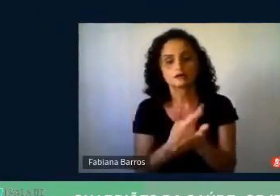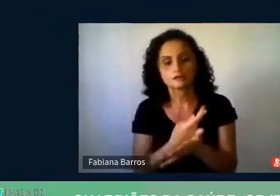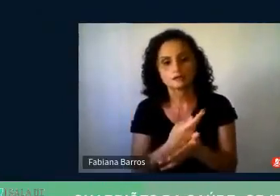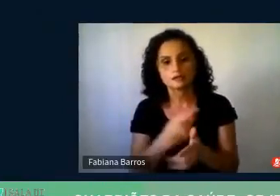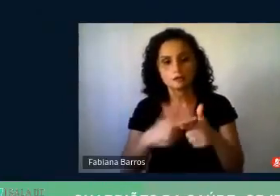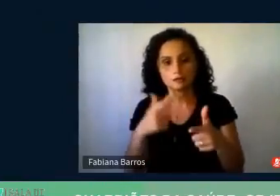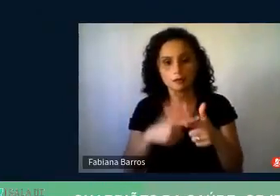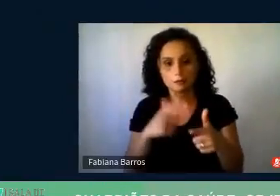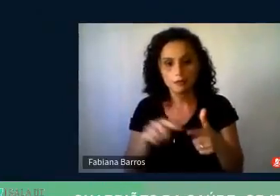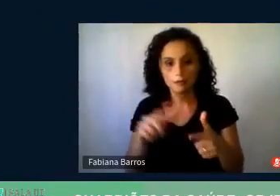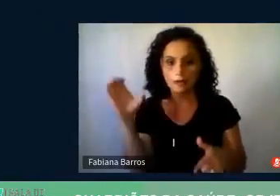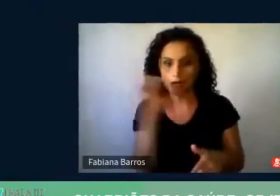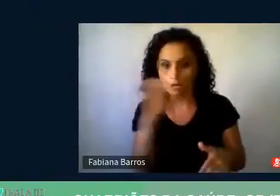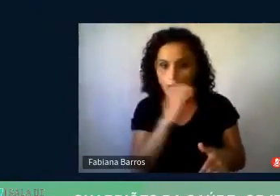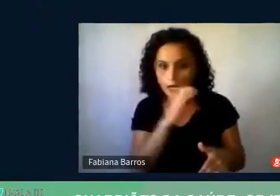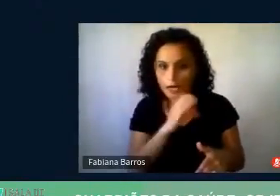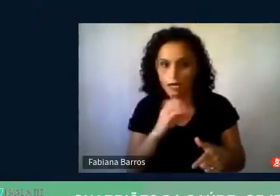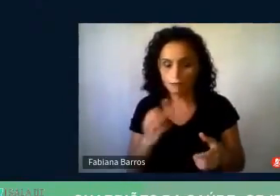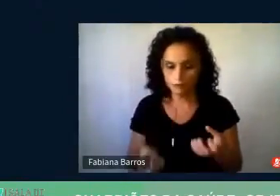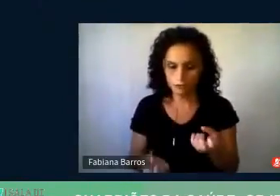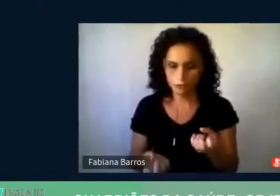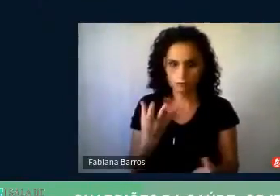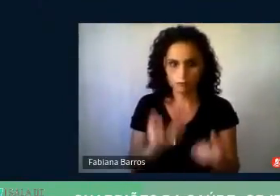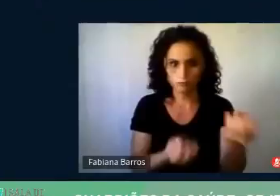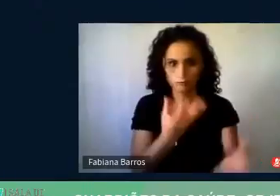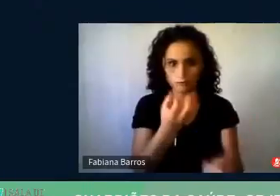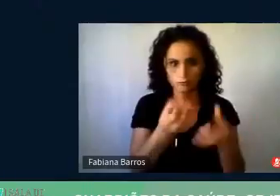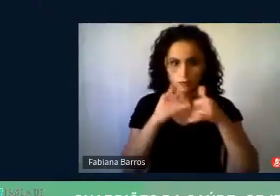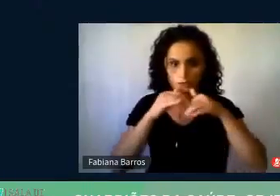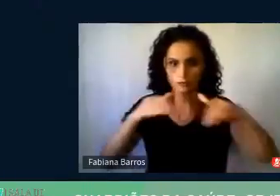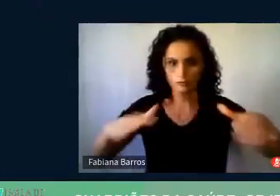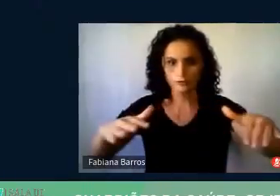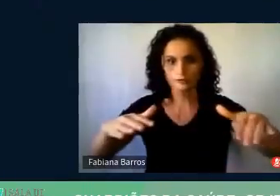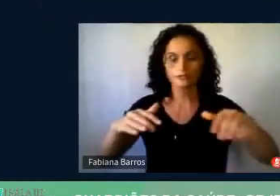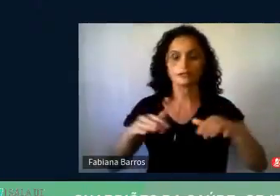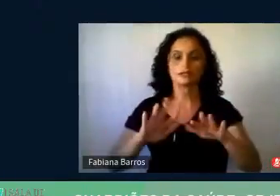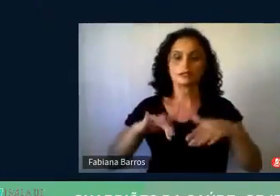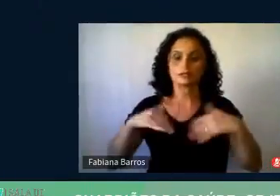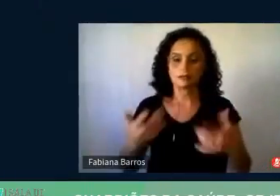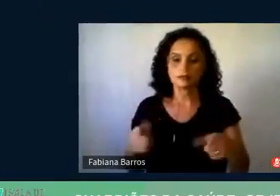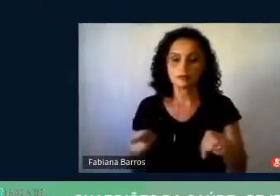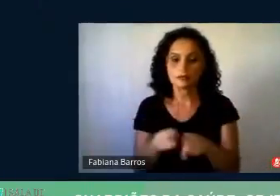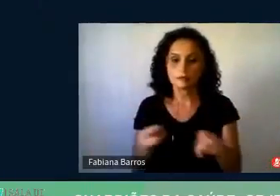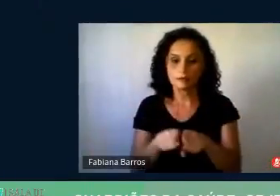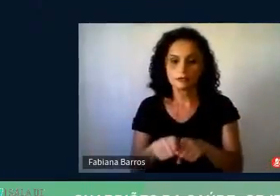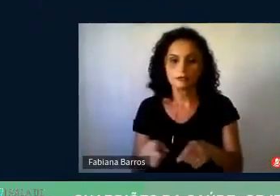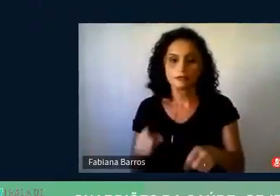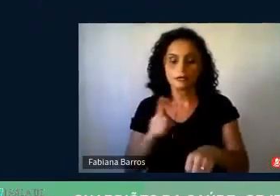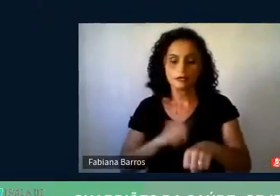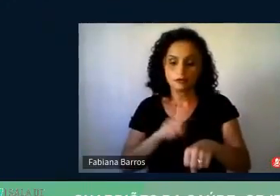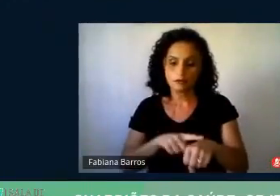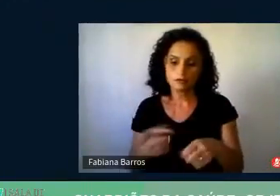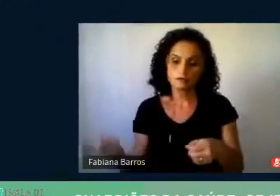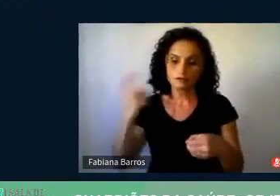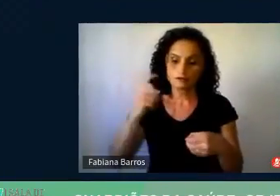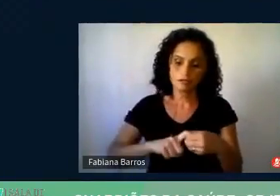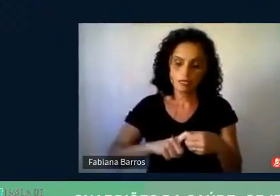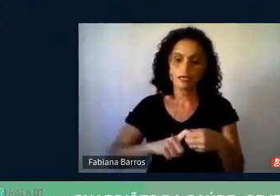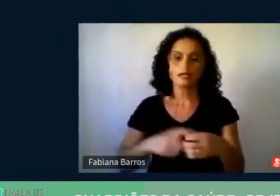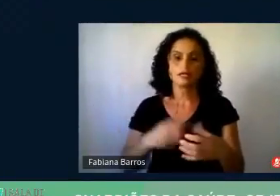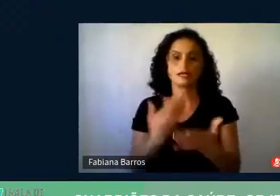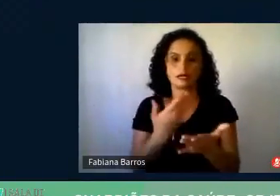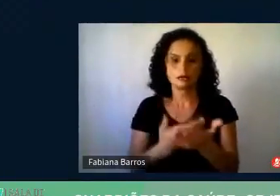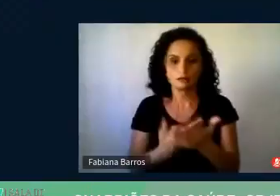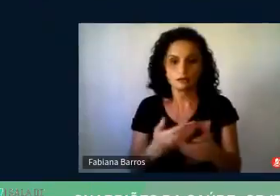Distrito Federal. Ou seja, se a gente monitora em cada escola, quando eles retornarem às atividades escolares, a gente vai poder perceber surtos, vai poder ajudar